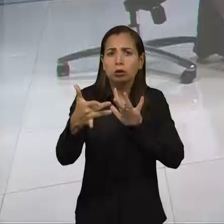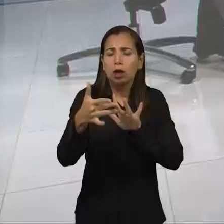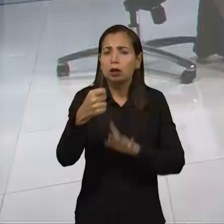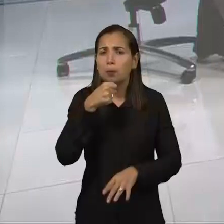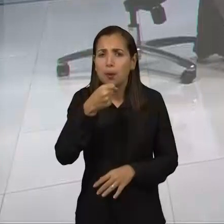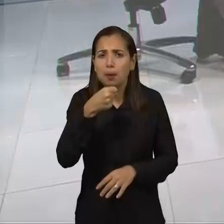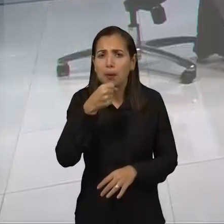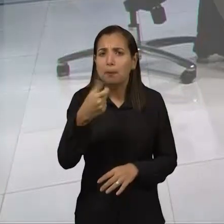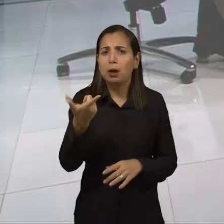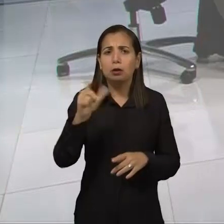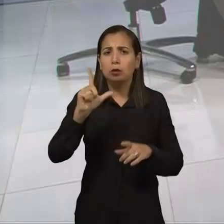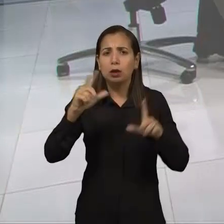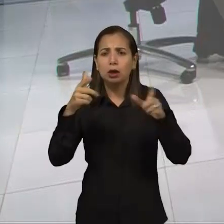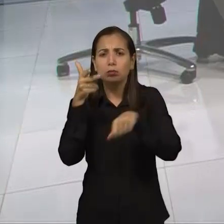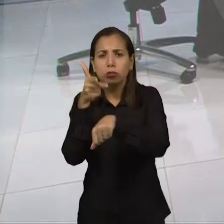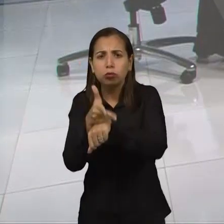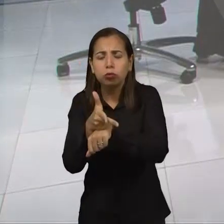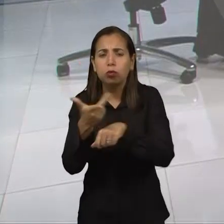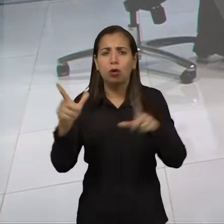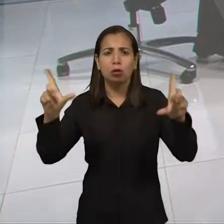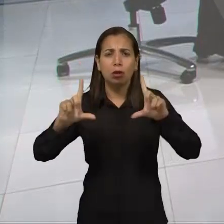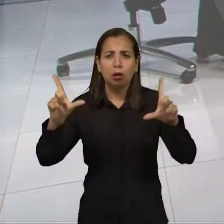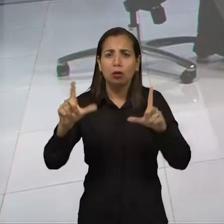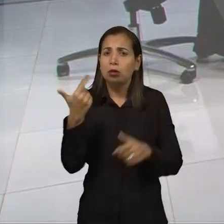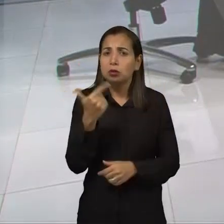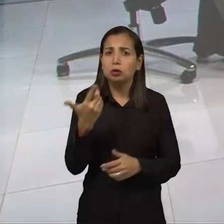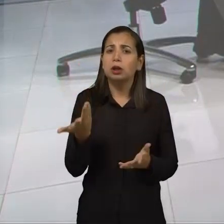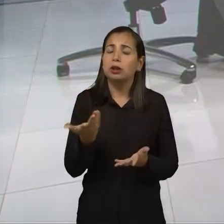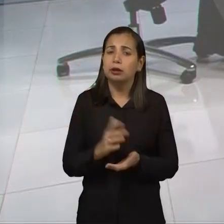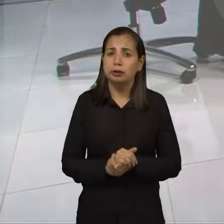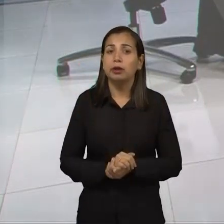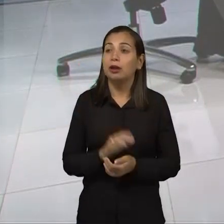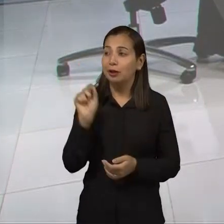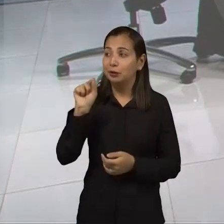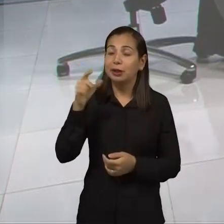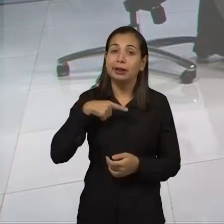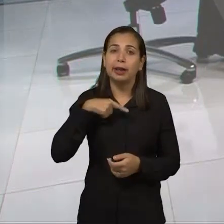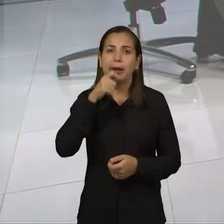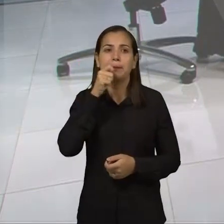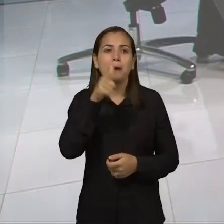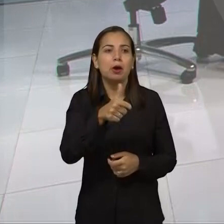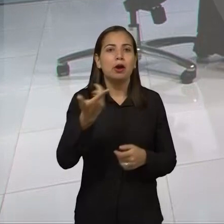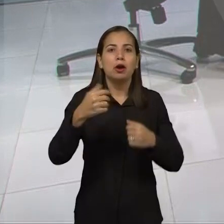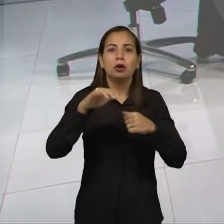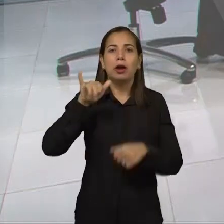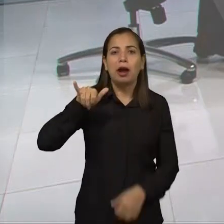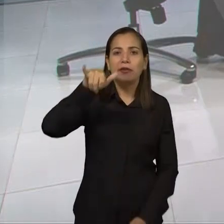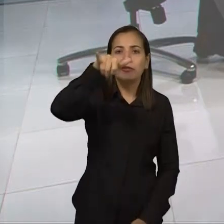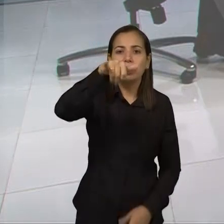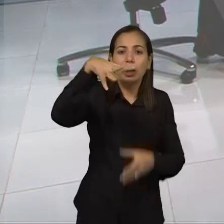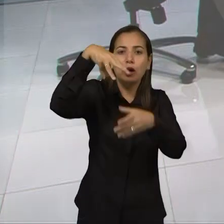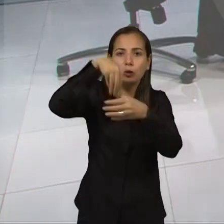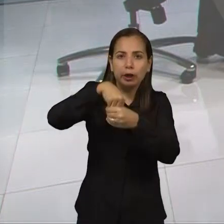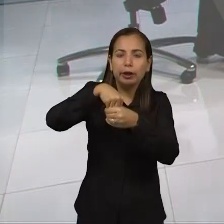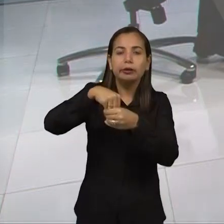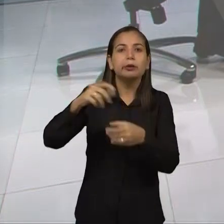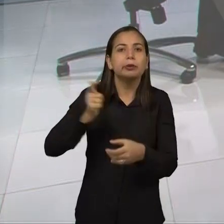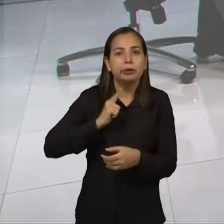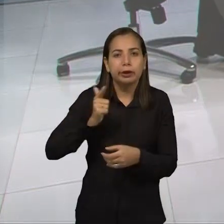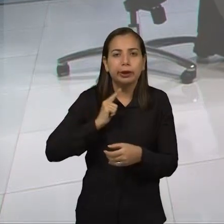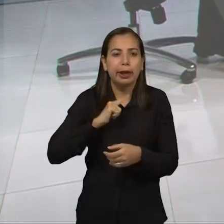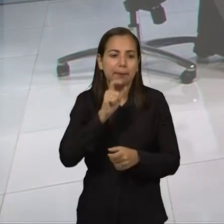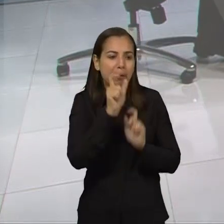agora esculhambando o ministro, esculhamba dentro do aeroporto, esculhamba dentro do avião, fica a imprensa, se ele